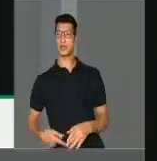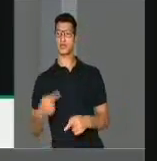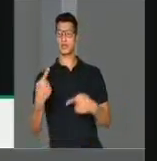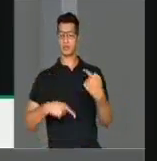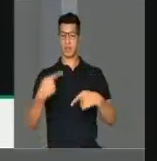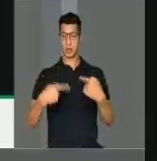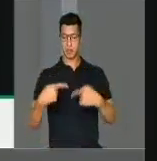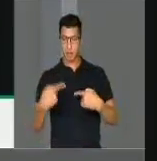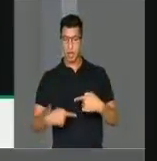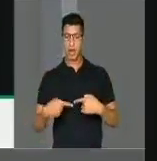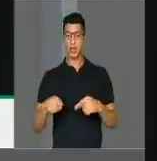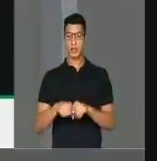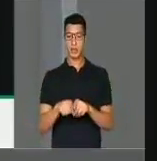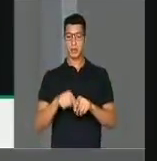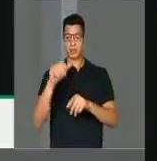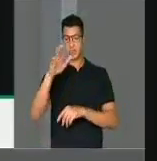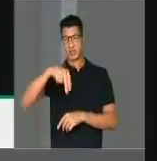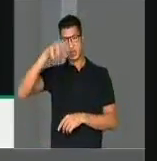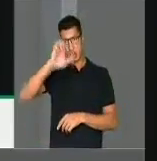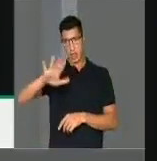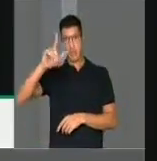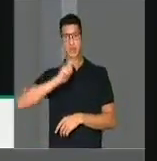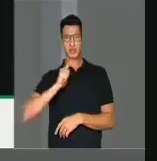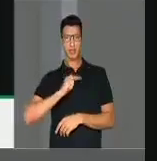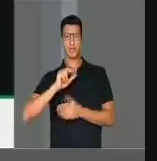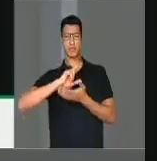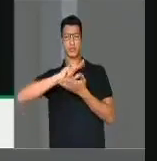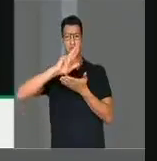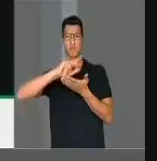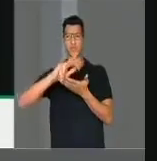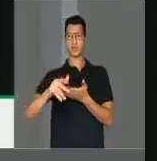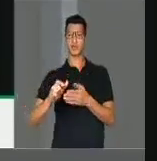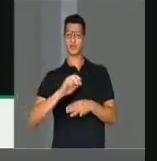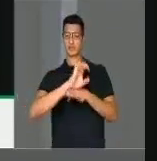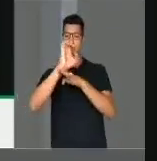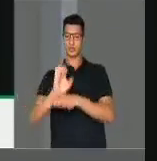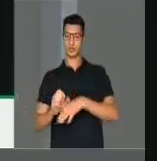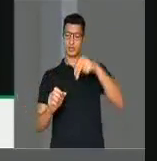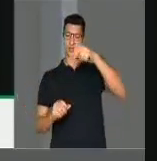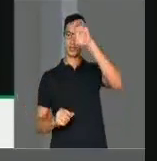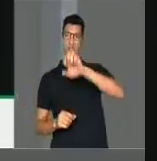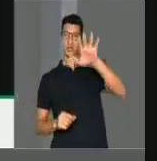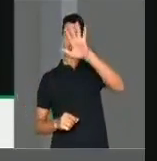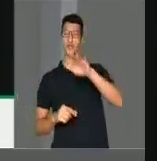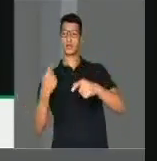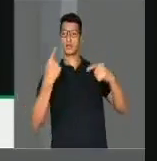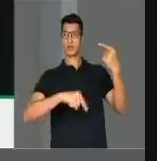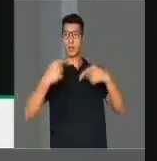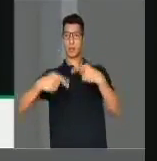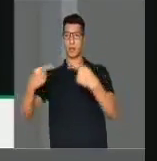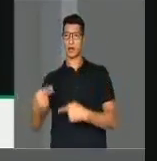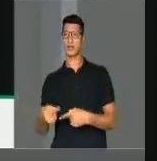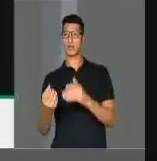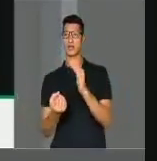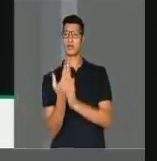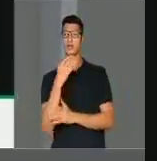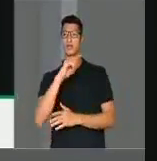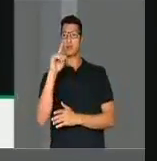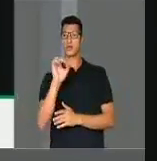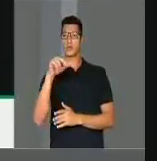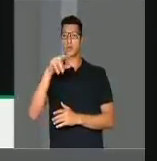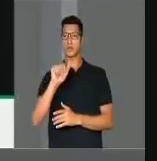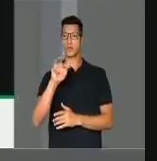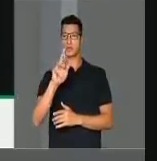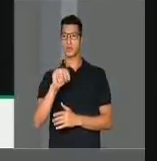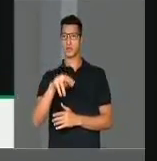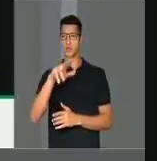presidir esse grande debate a nível do Nordeste. Tivemos em vários estados do Nordeste debatendo a criação de uma